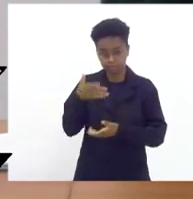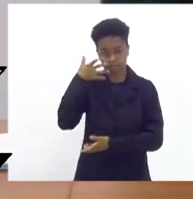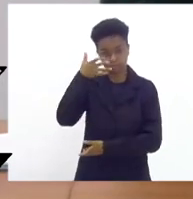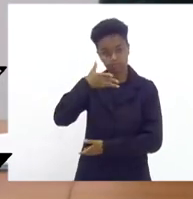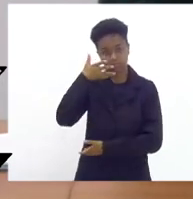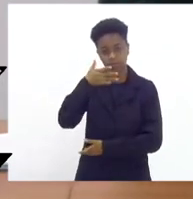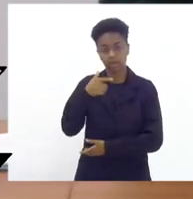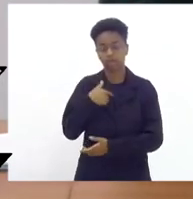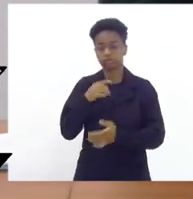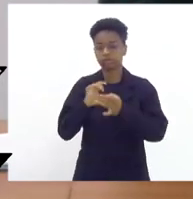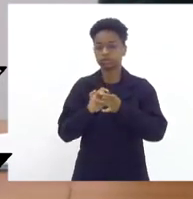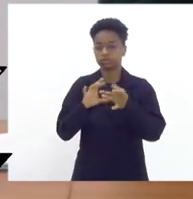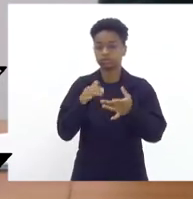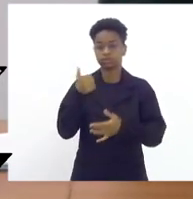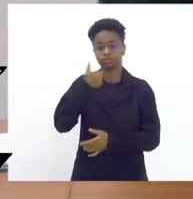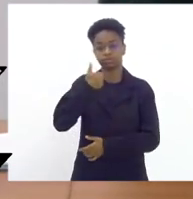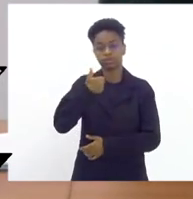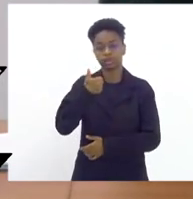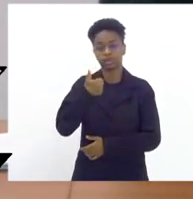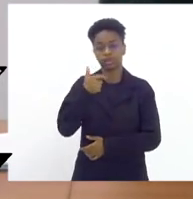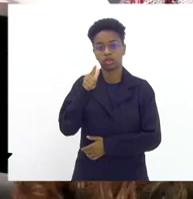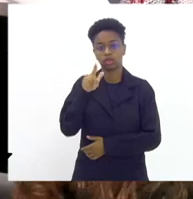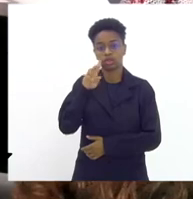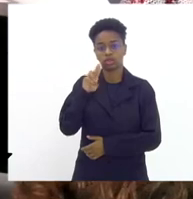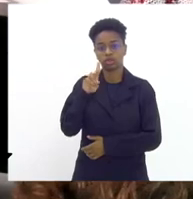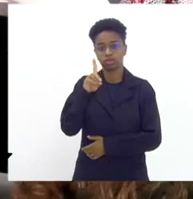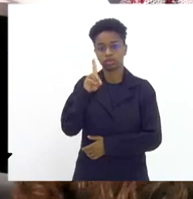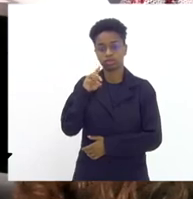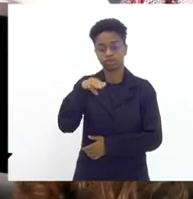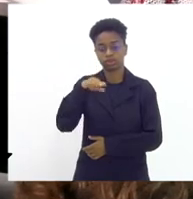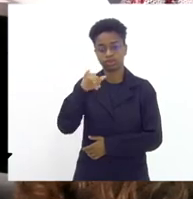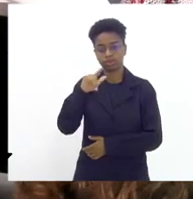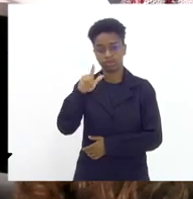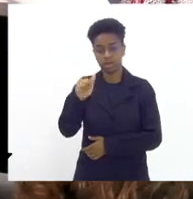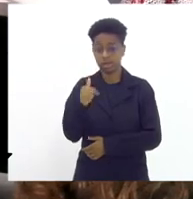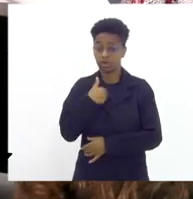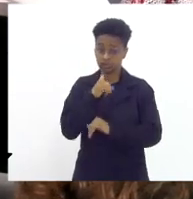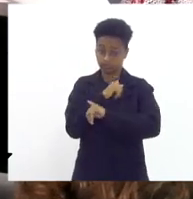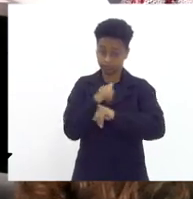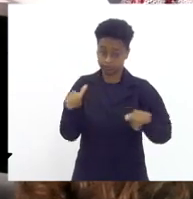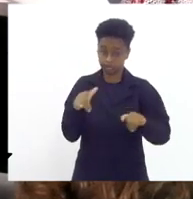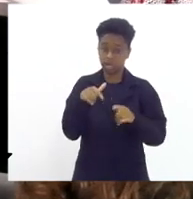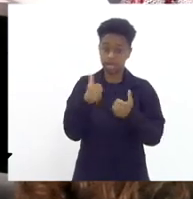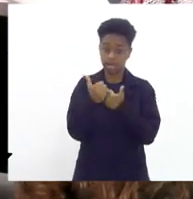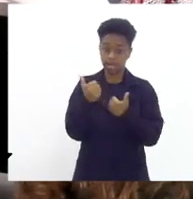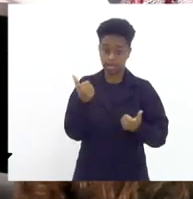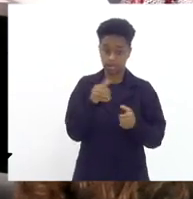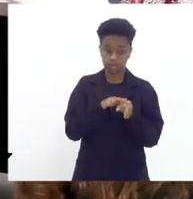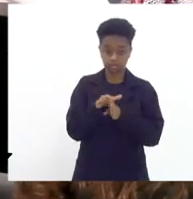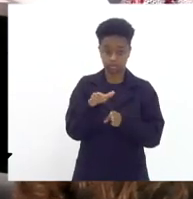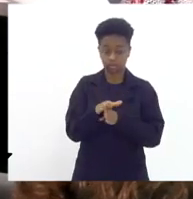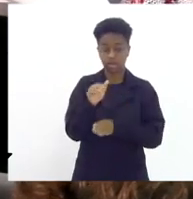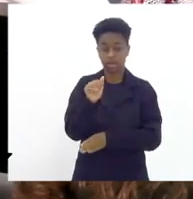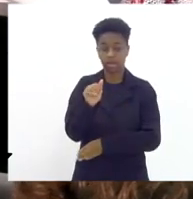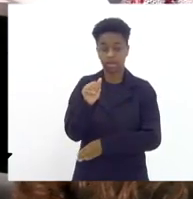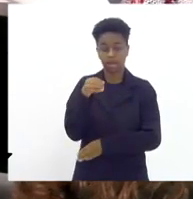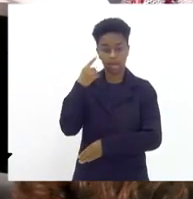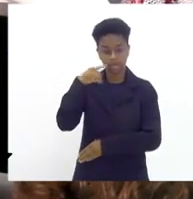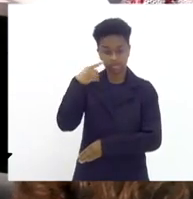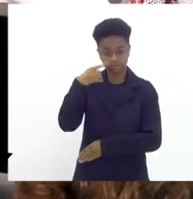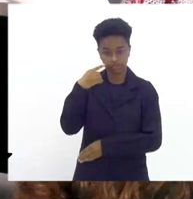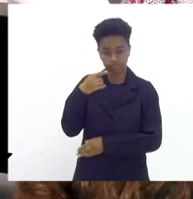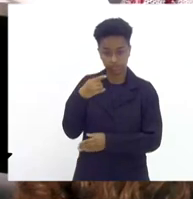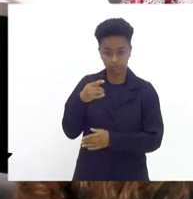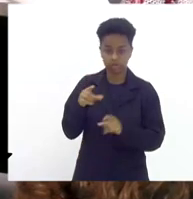passa a palavra primeiro para nossa Ludmila que como informei a assessora do advox e do projeto ação integrada